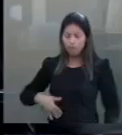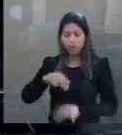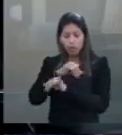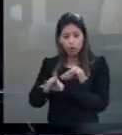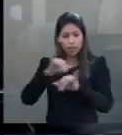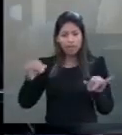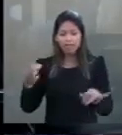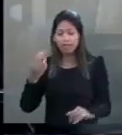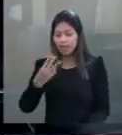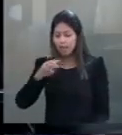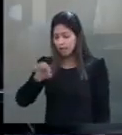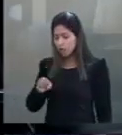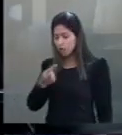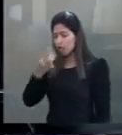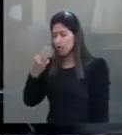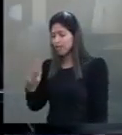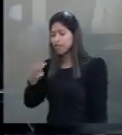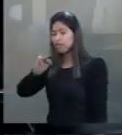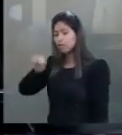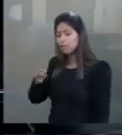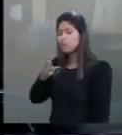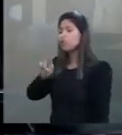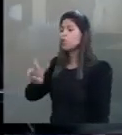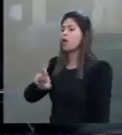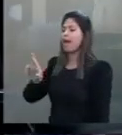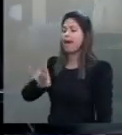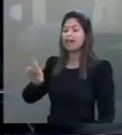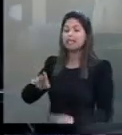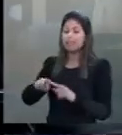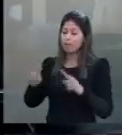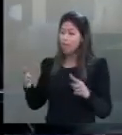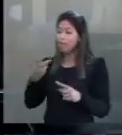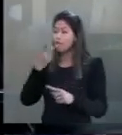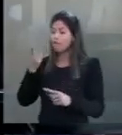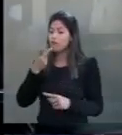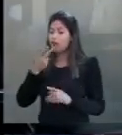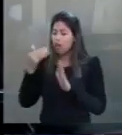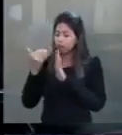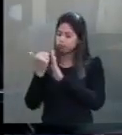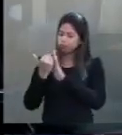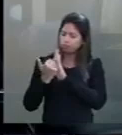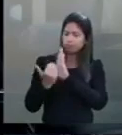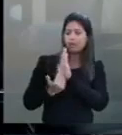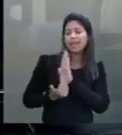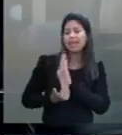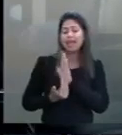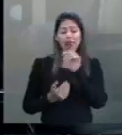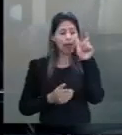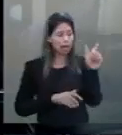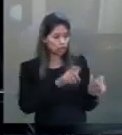mas não criou uma cláusula que exclui a maioria dos agricultores que sofrem com as estiagens.